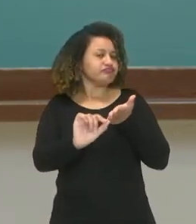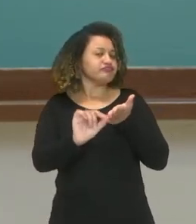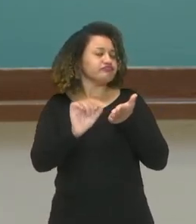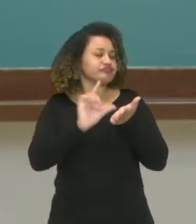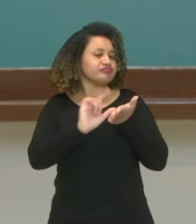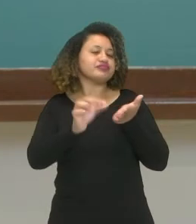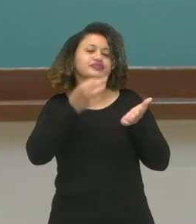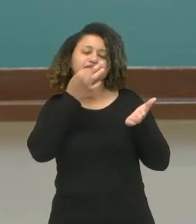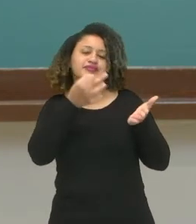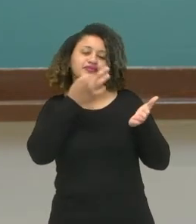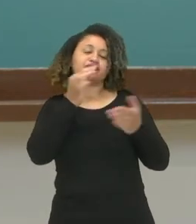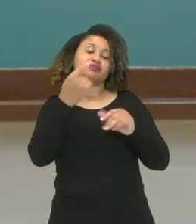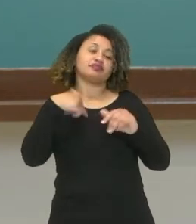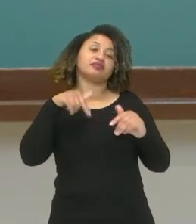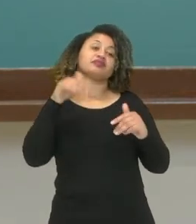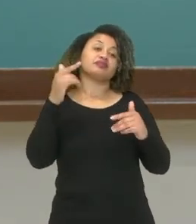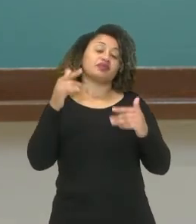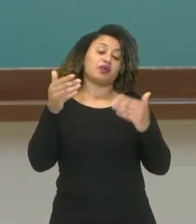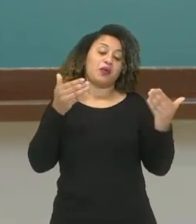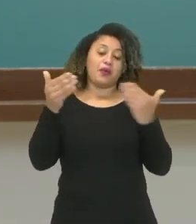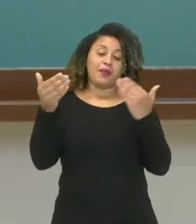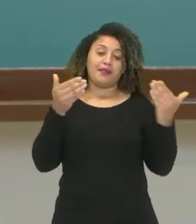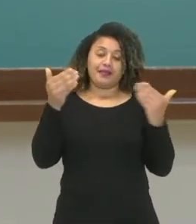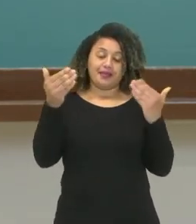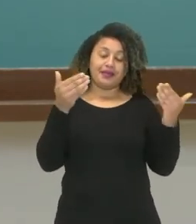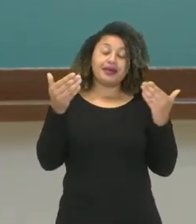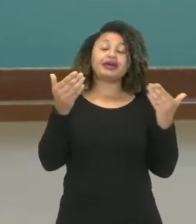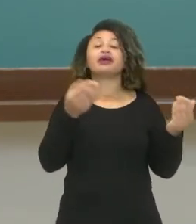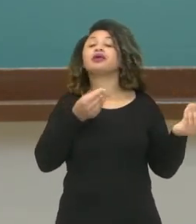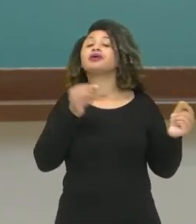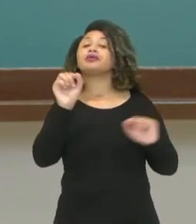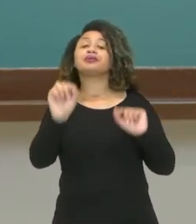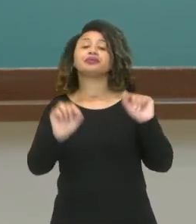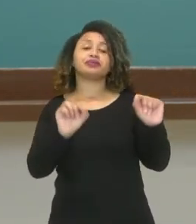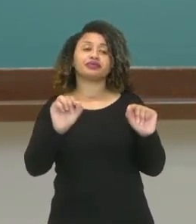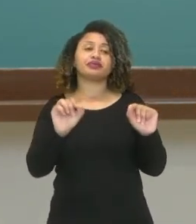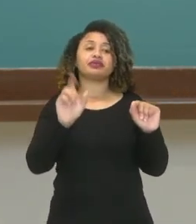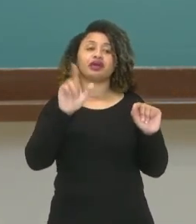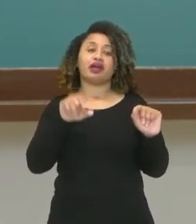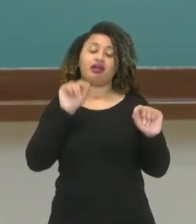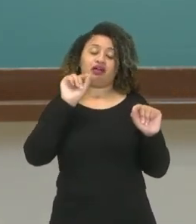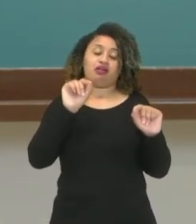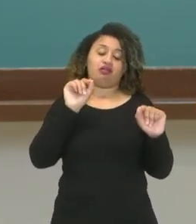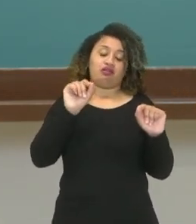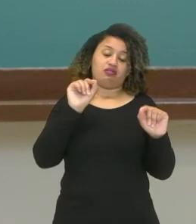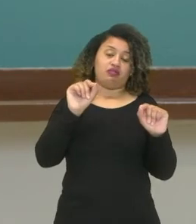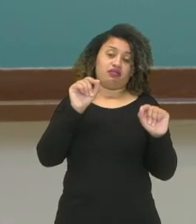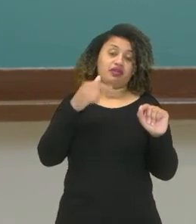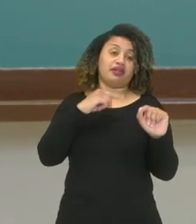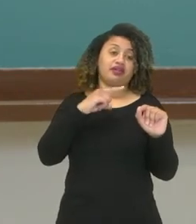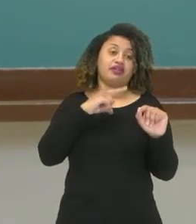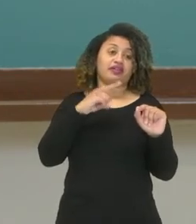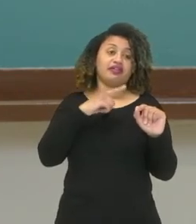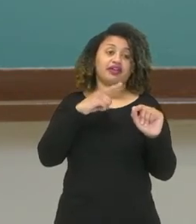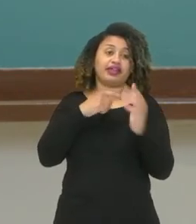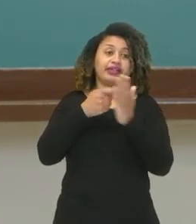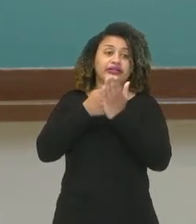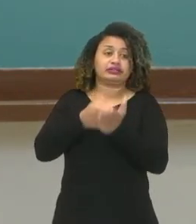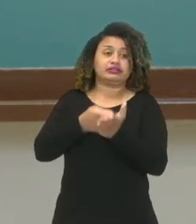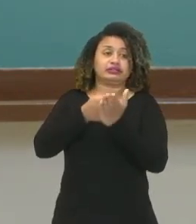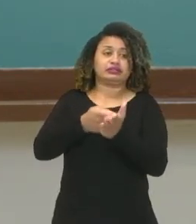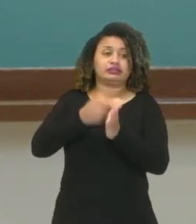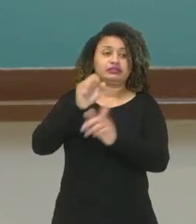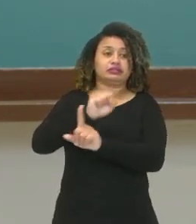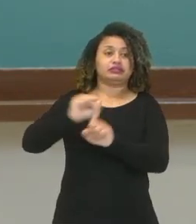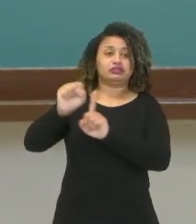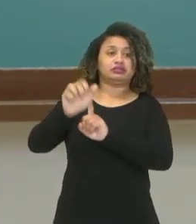um parâmetro aqui agora de comparação nessa articulação, qual que é? A tese é de que existe uma cobrança